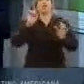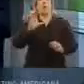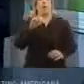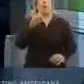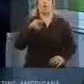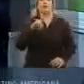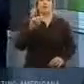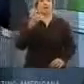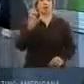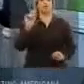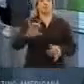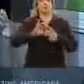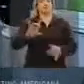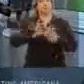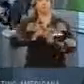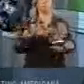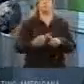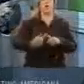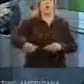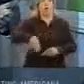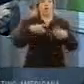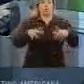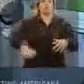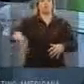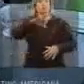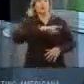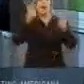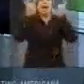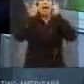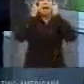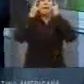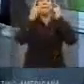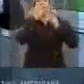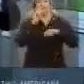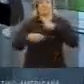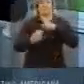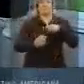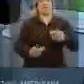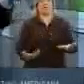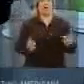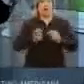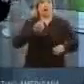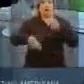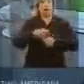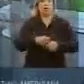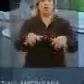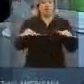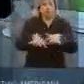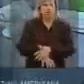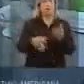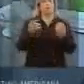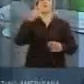colonizadores, mas intelectualmente estamos colonizados e economicamente nós fomos ficando subordinados